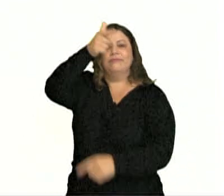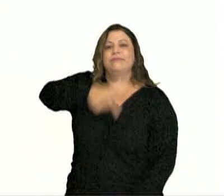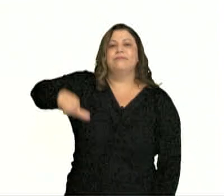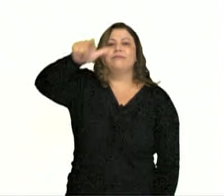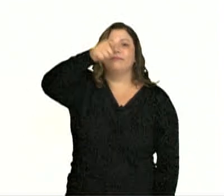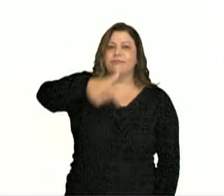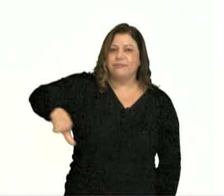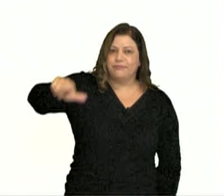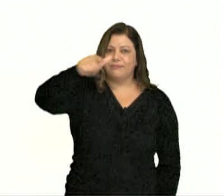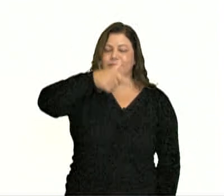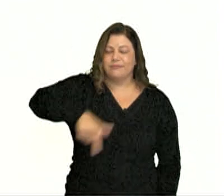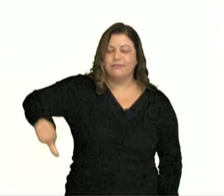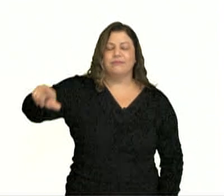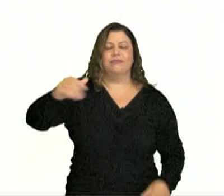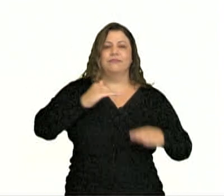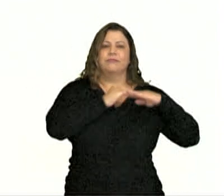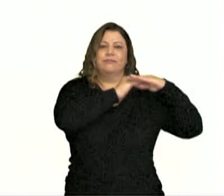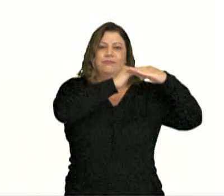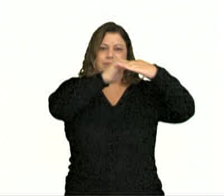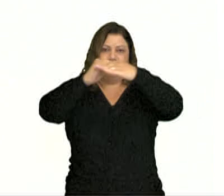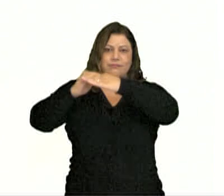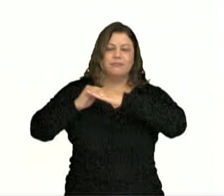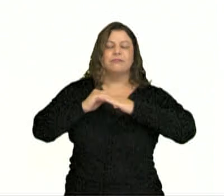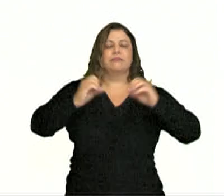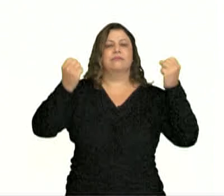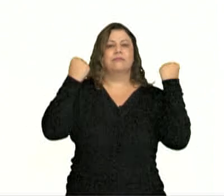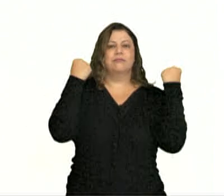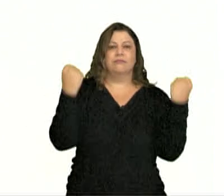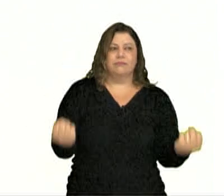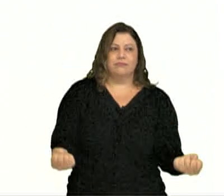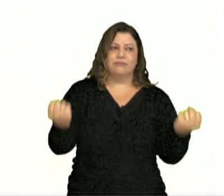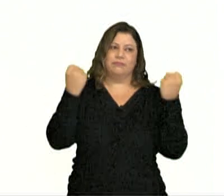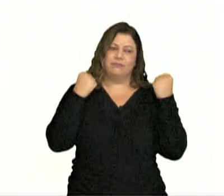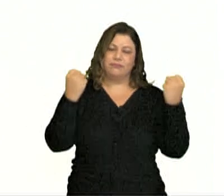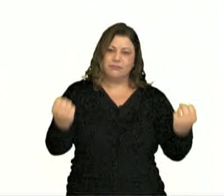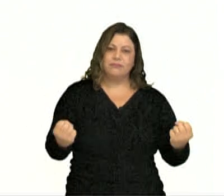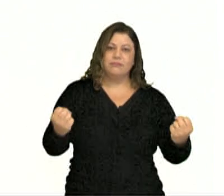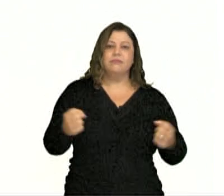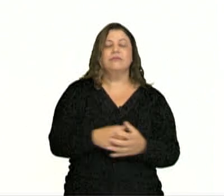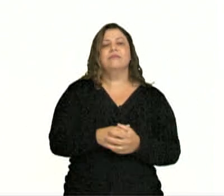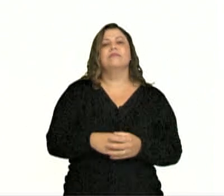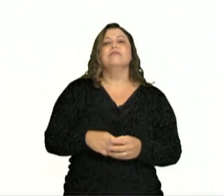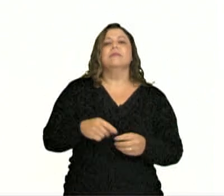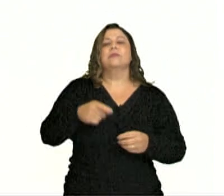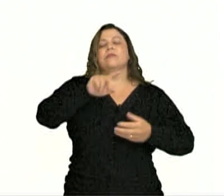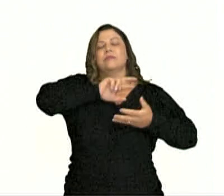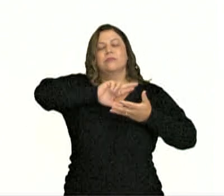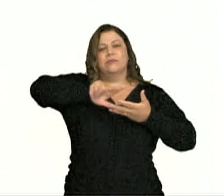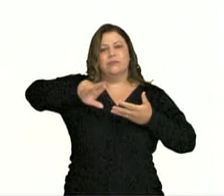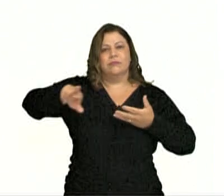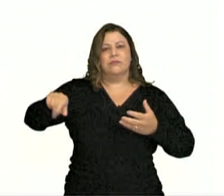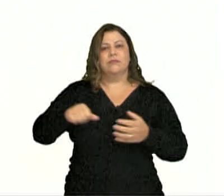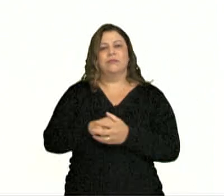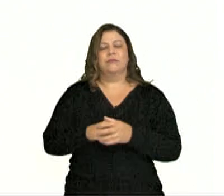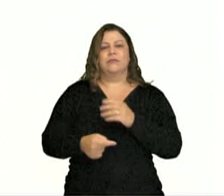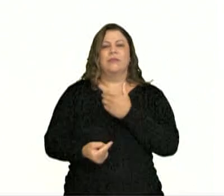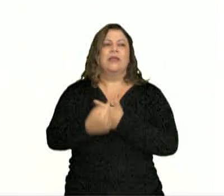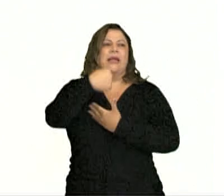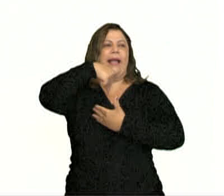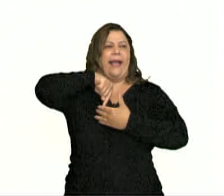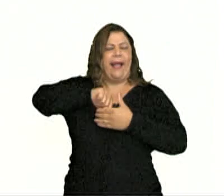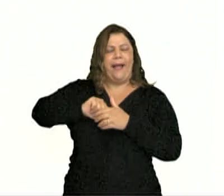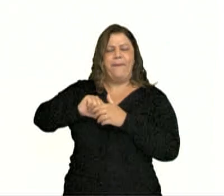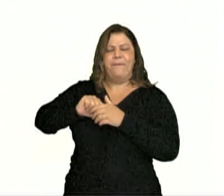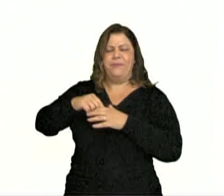movimentos, a padronização dos exercícios e não a valorização de outros aspectos, como a introspecção ou